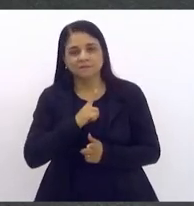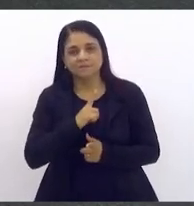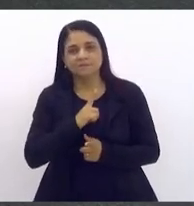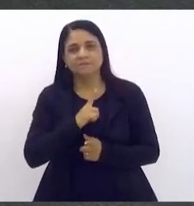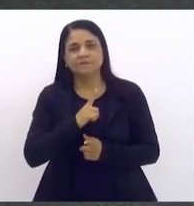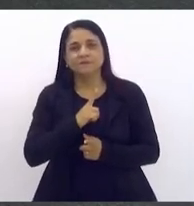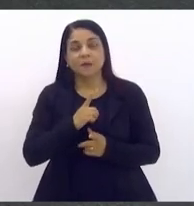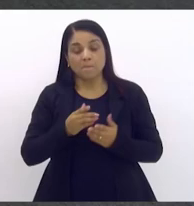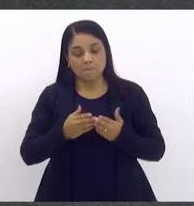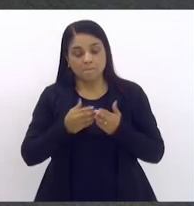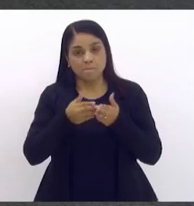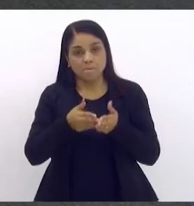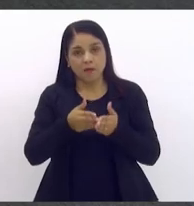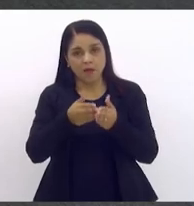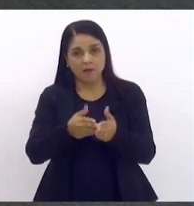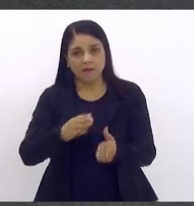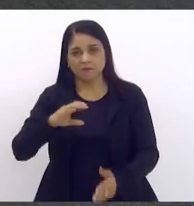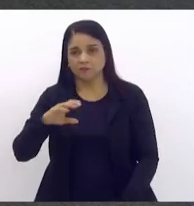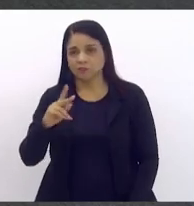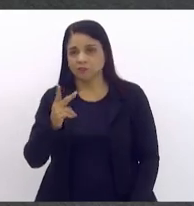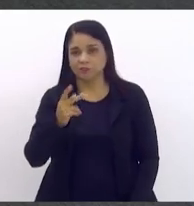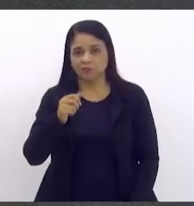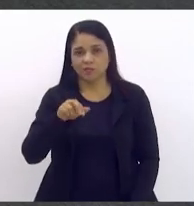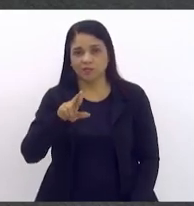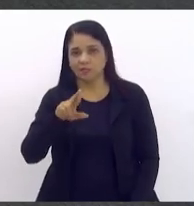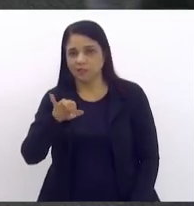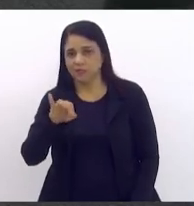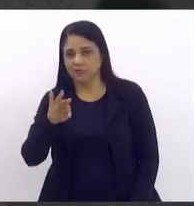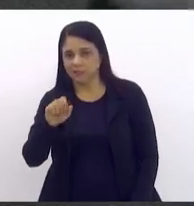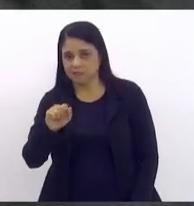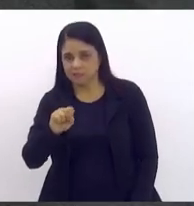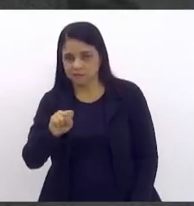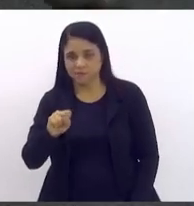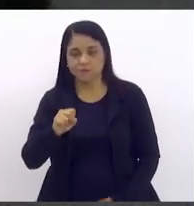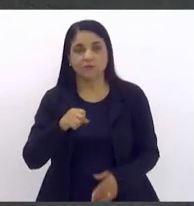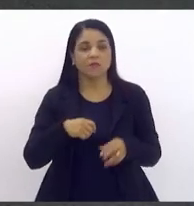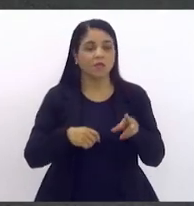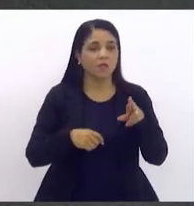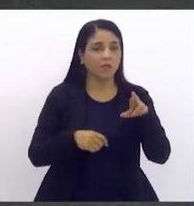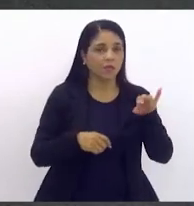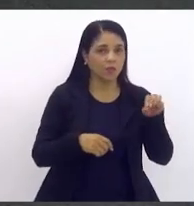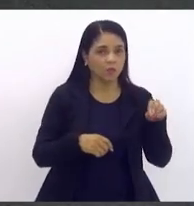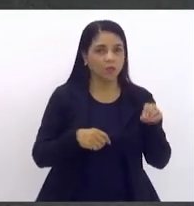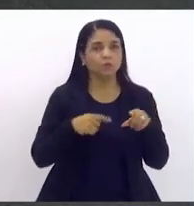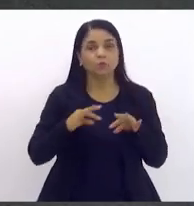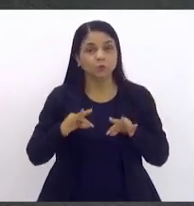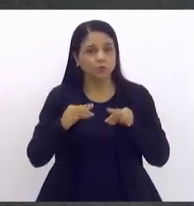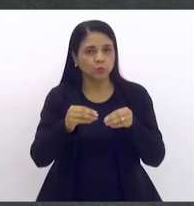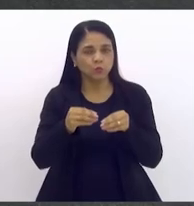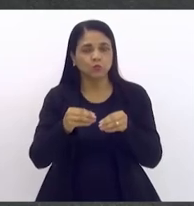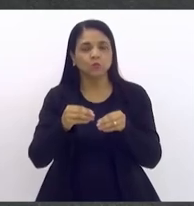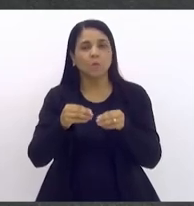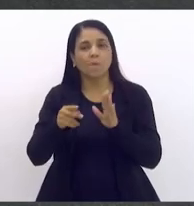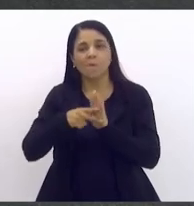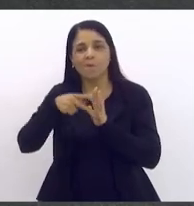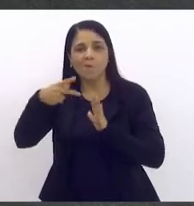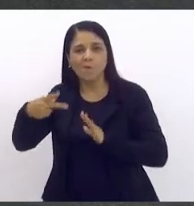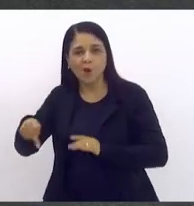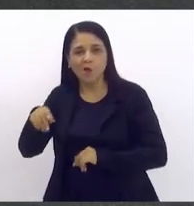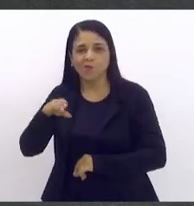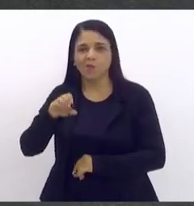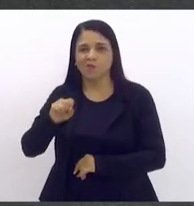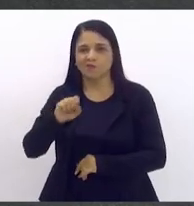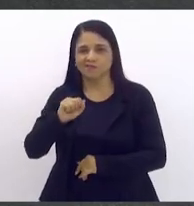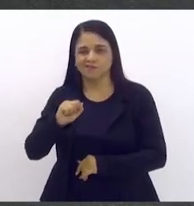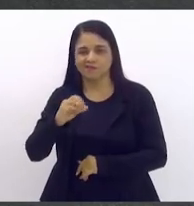as barcas Charitas, Rio de Janeiro. São todas construções do Oscar Niemeyer. a mais